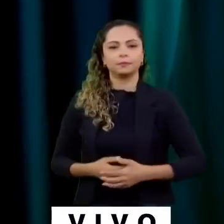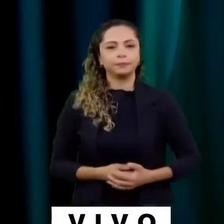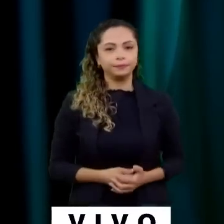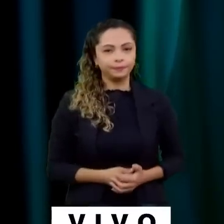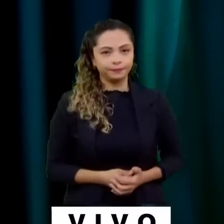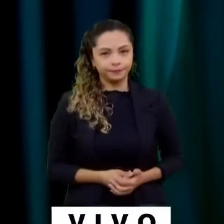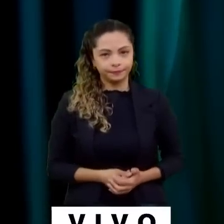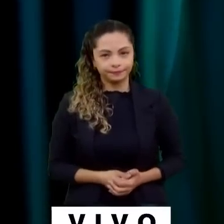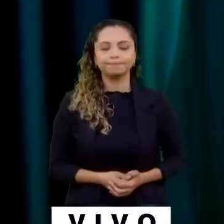Obrigado.